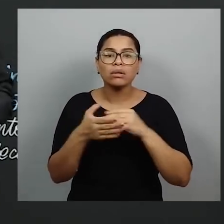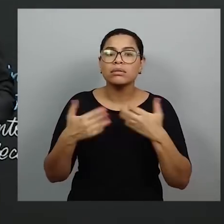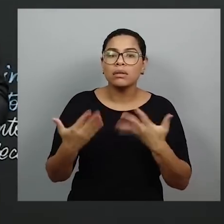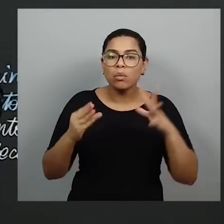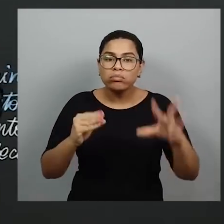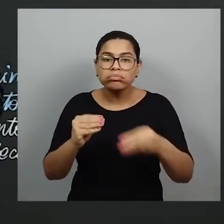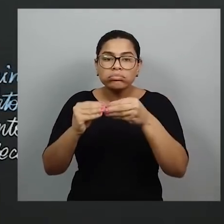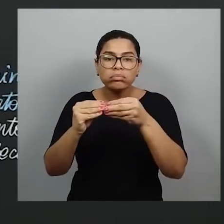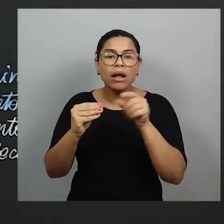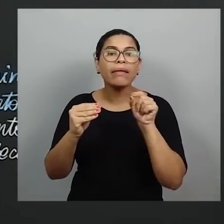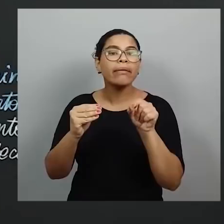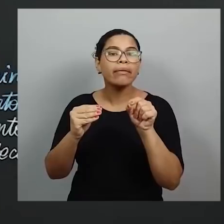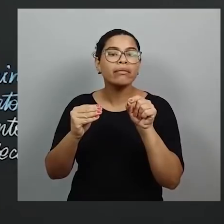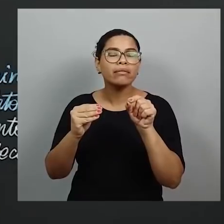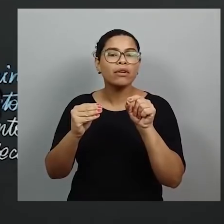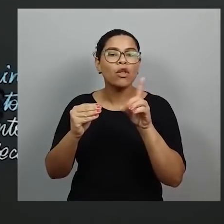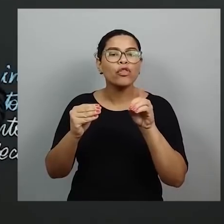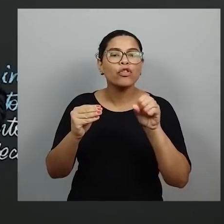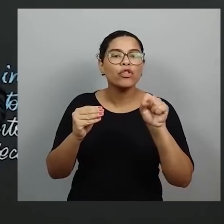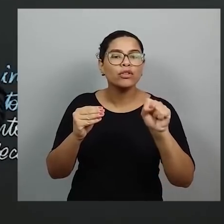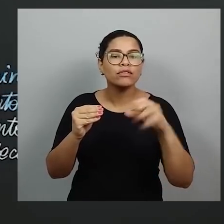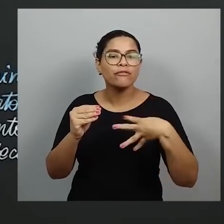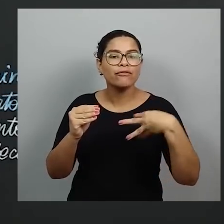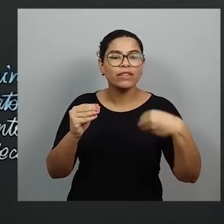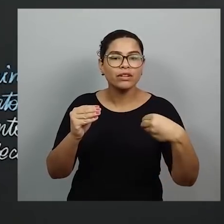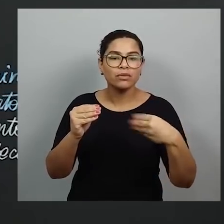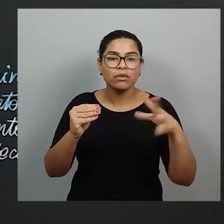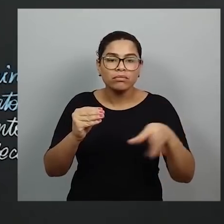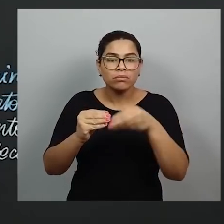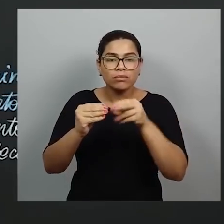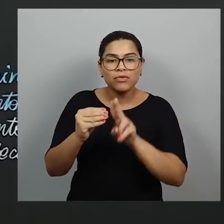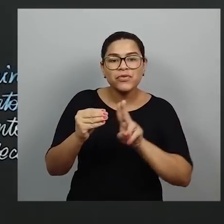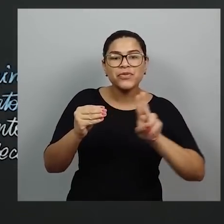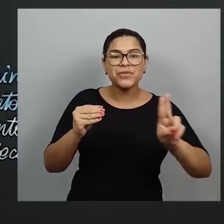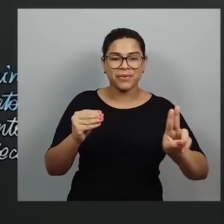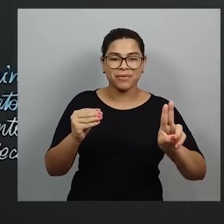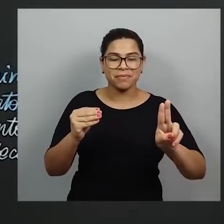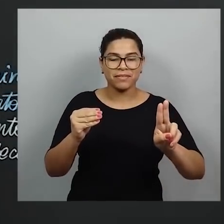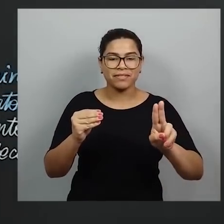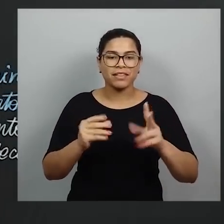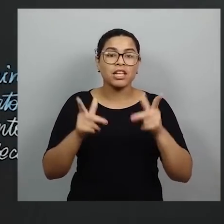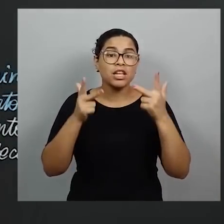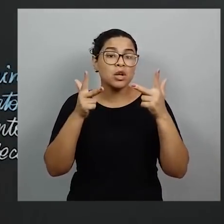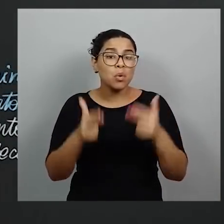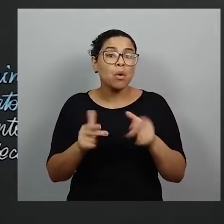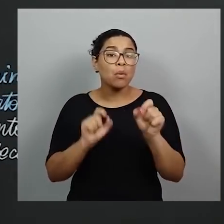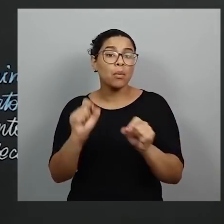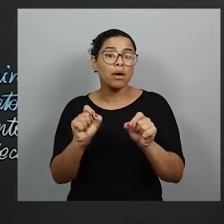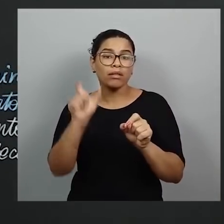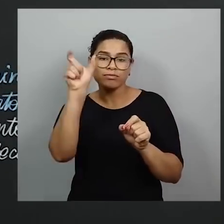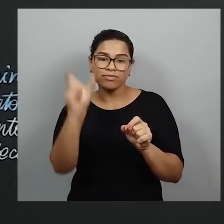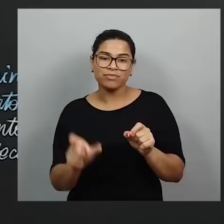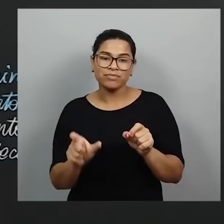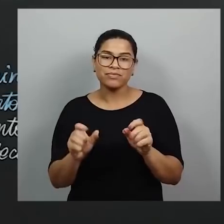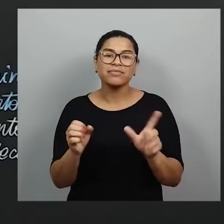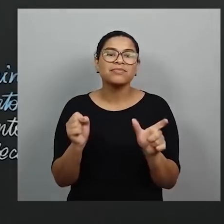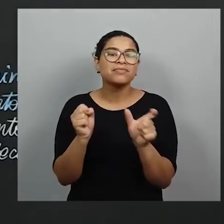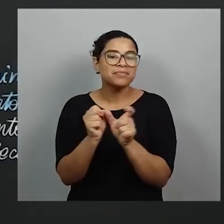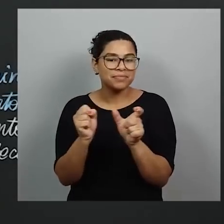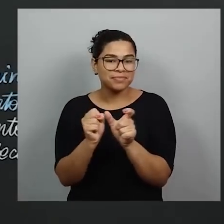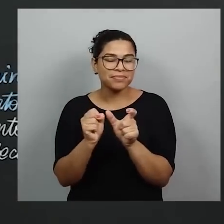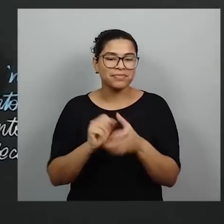complemento isso, eu estou introduzindo um complemento nominal. Nesse caso, complementando o sentido de um substantivo.